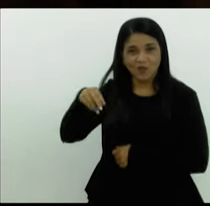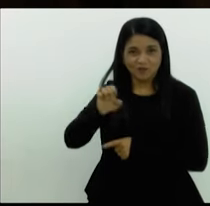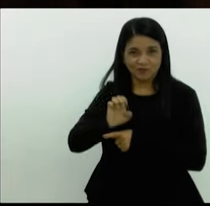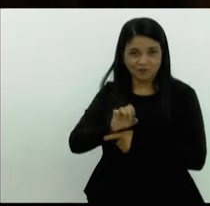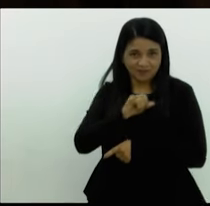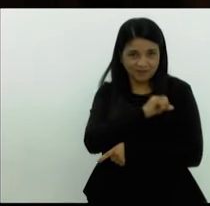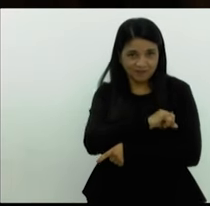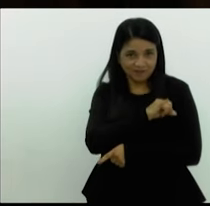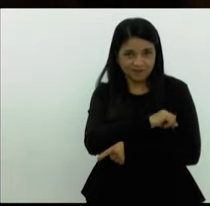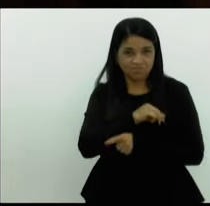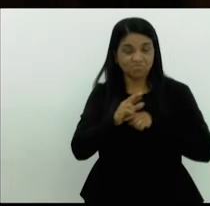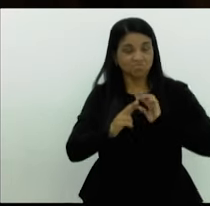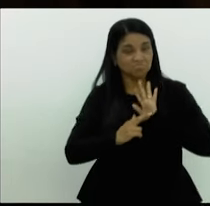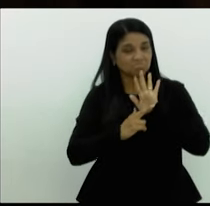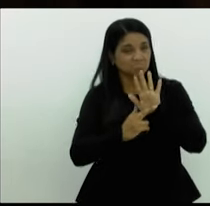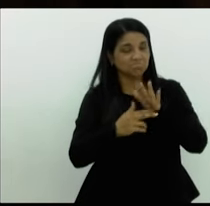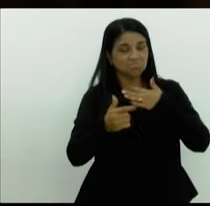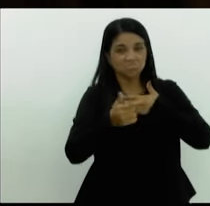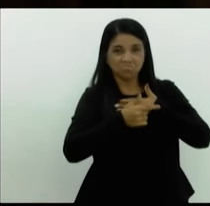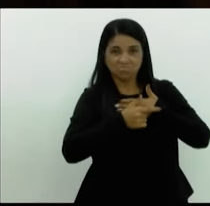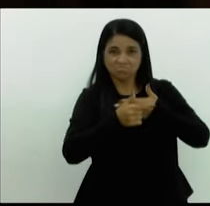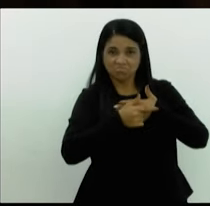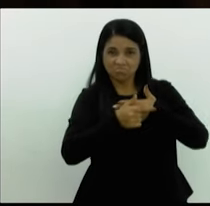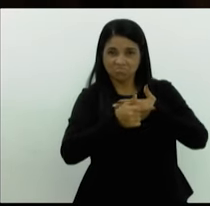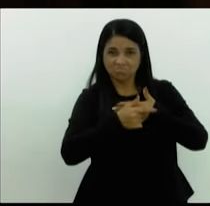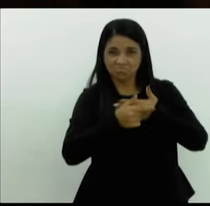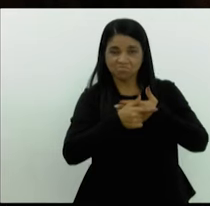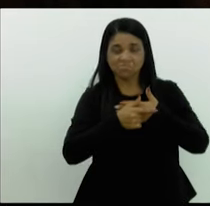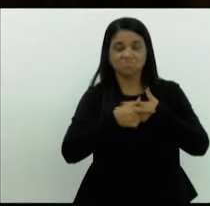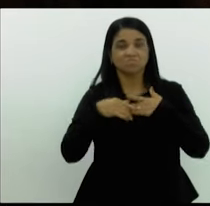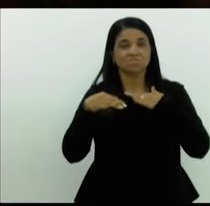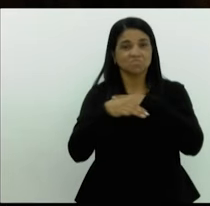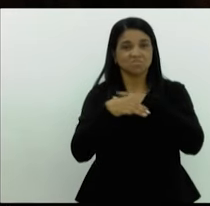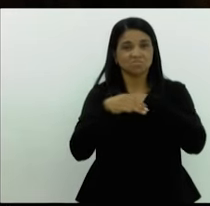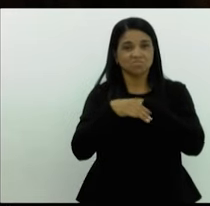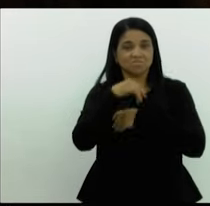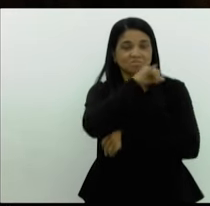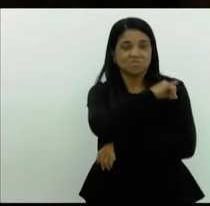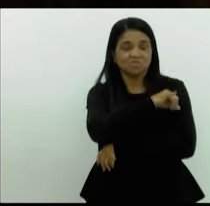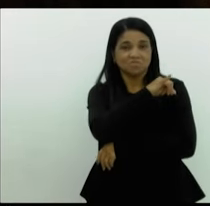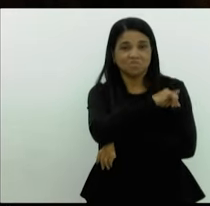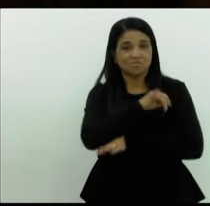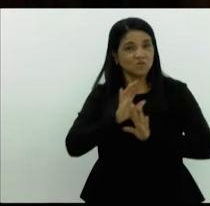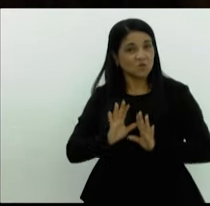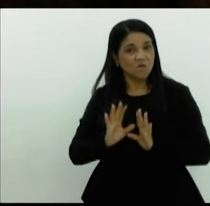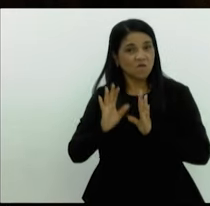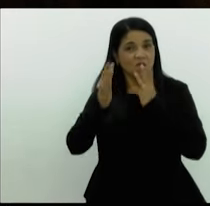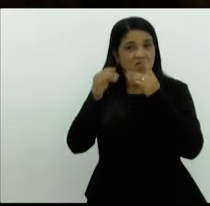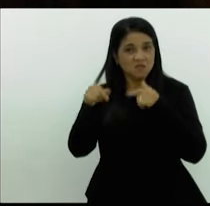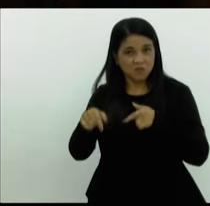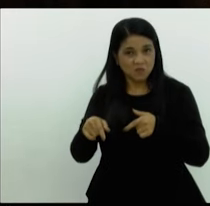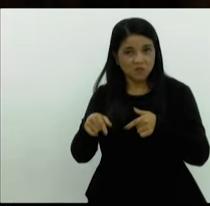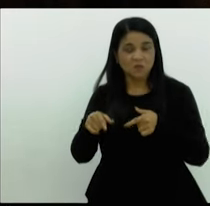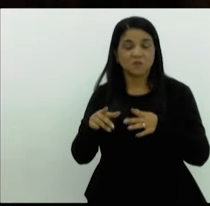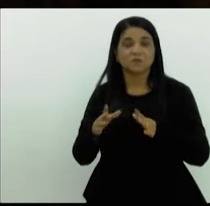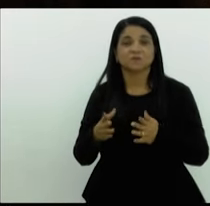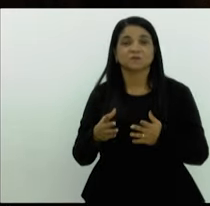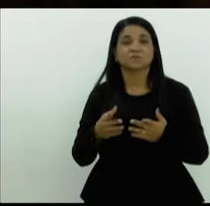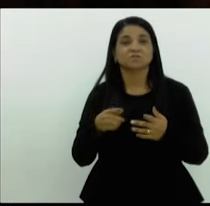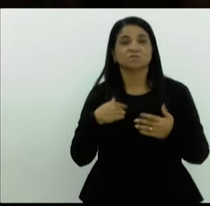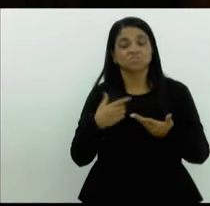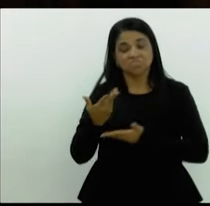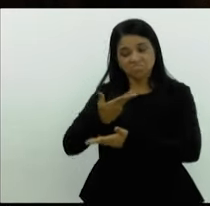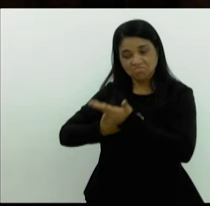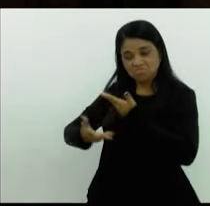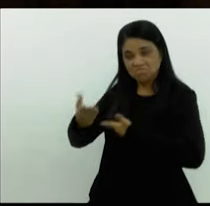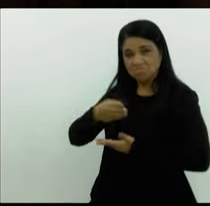papel internacional da cidade do Rio de Janeiro através do evento, de maneira a estreitar a relação bilateral